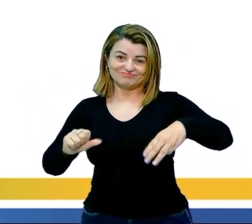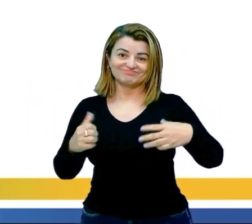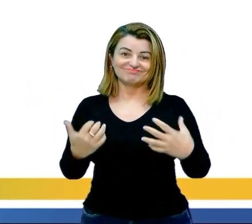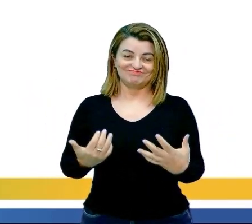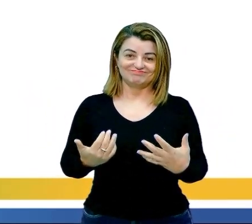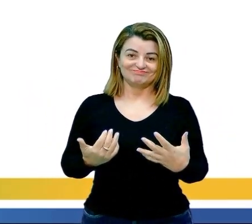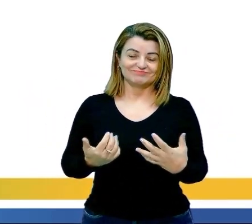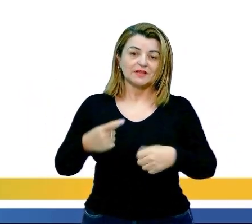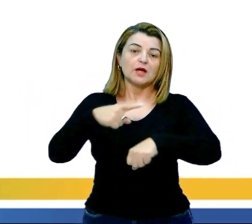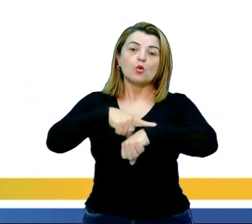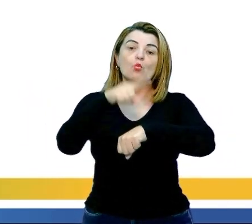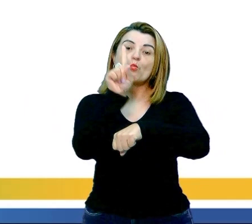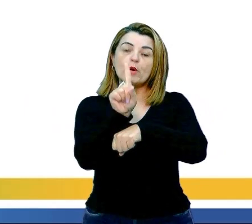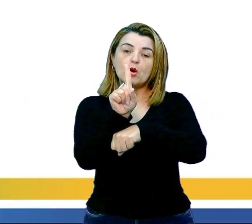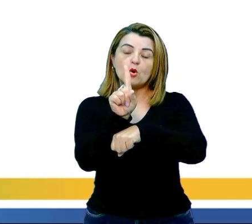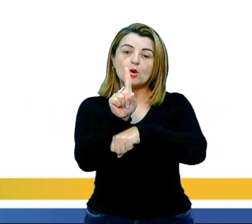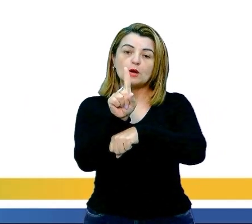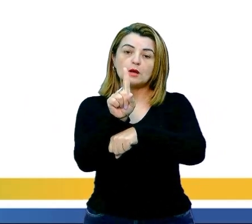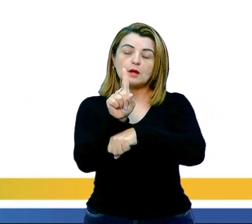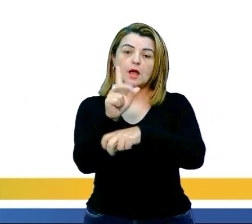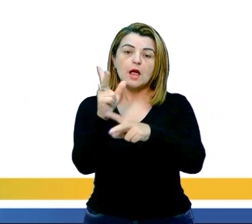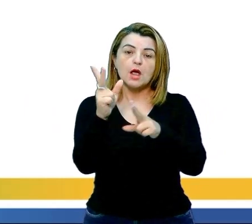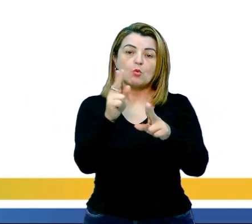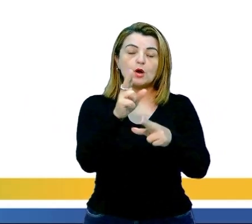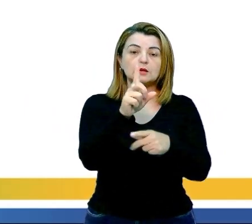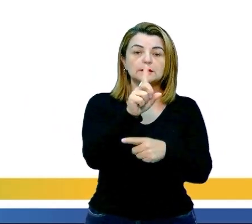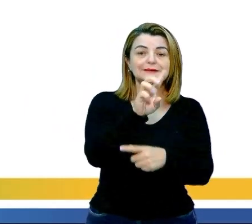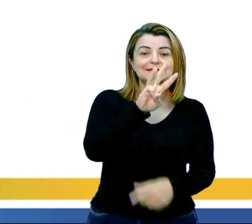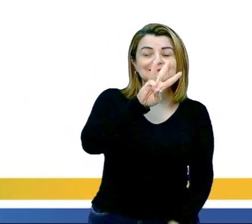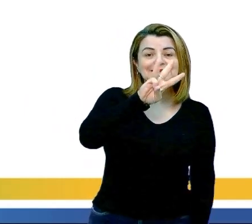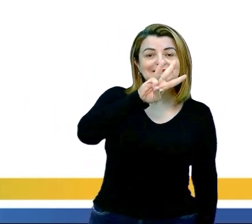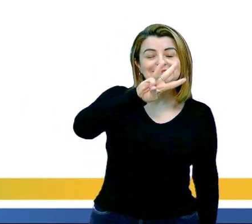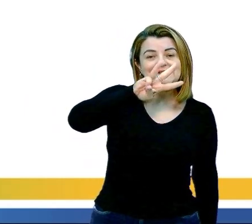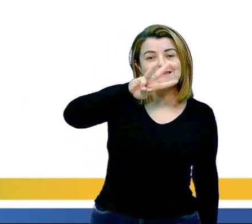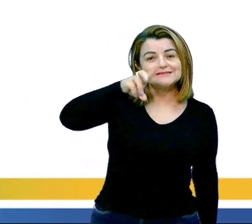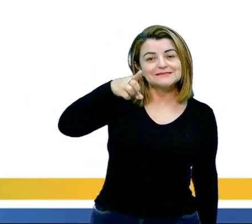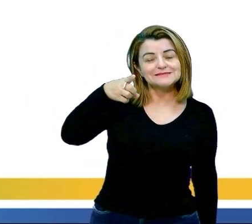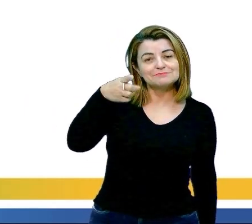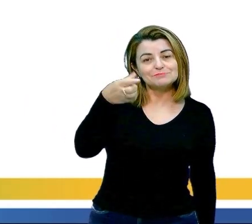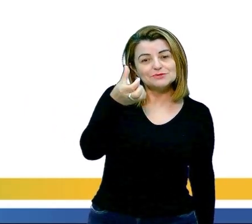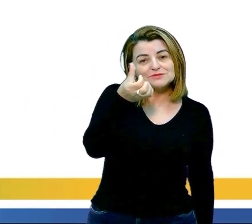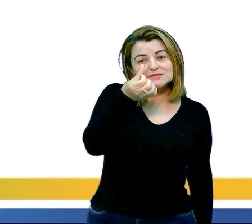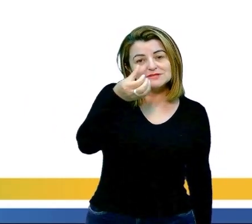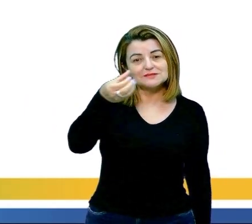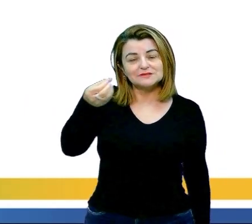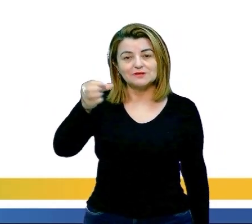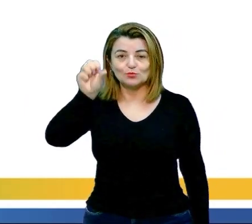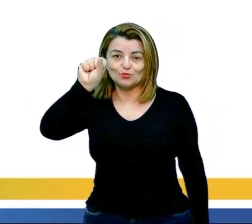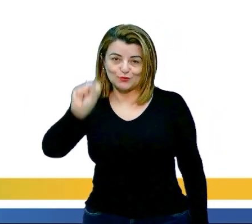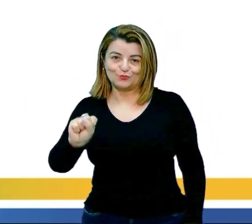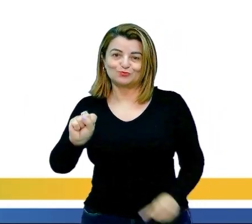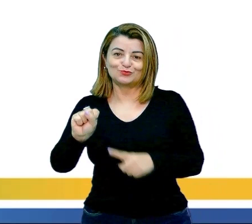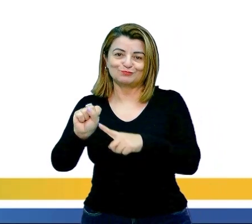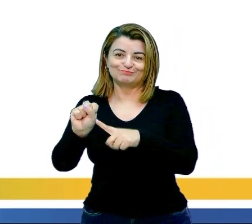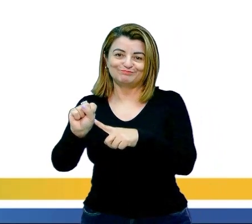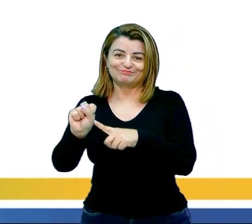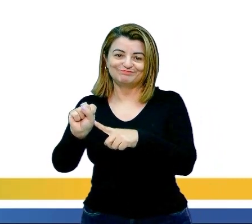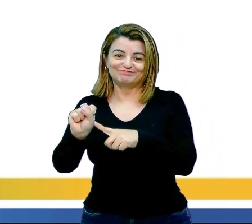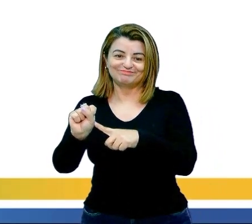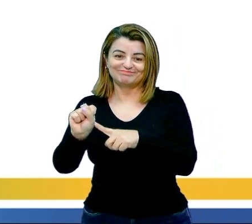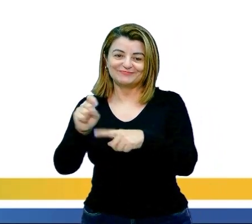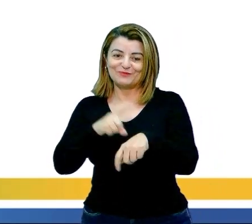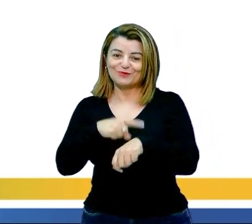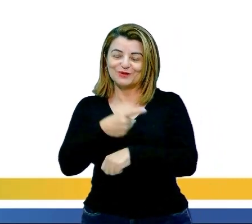né? 1 hora é igual a 3.600 segundos. Olha aí como nesse primeiro momento